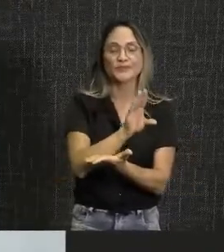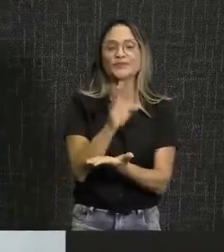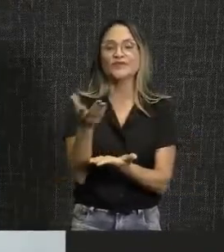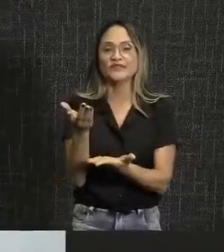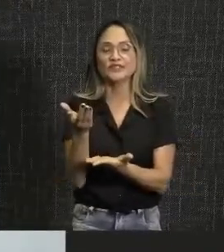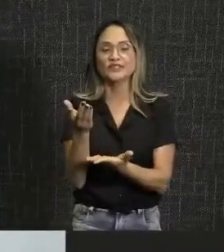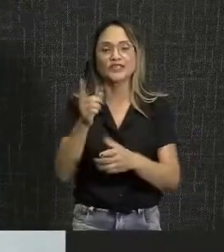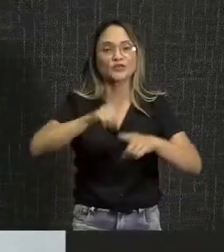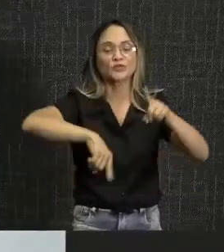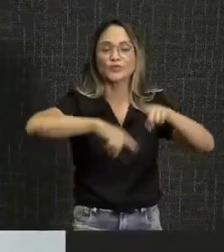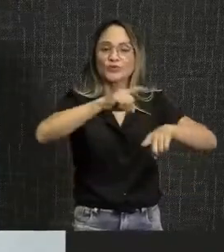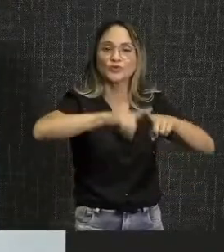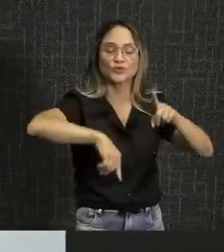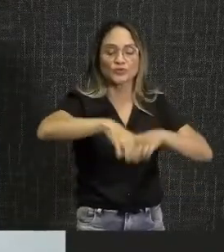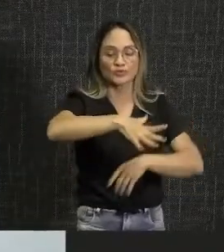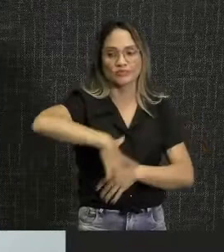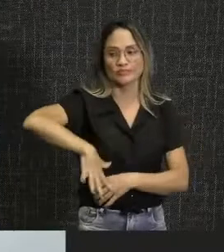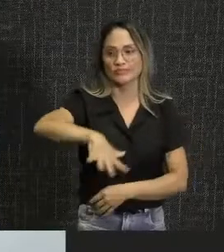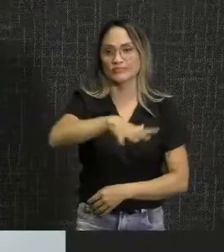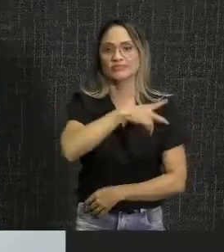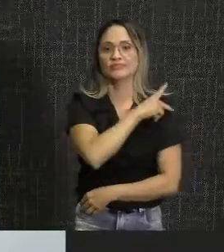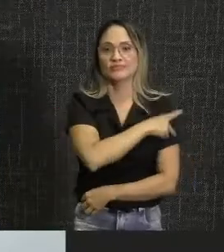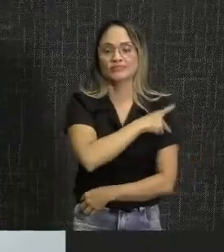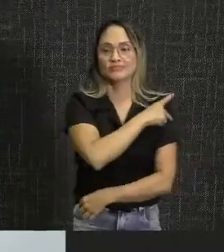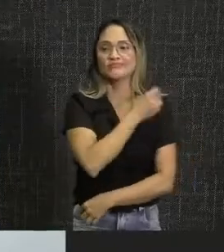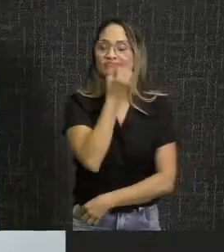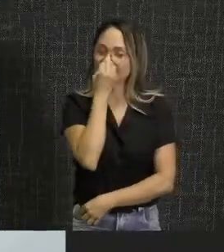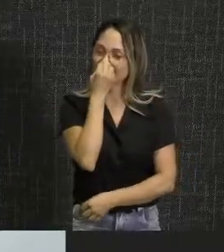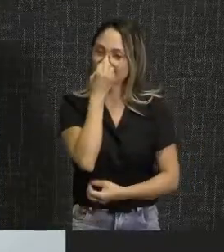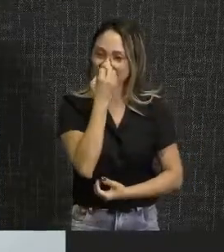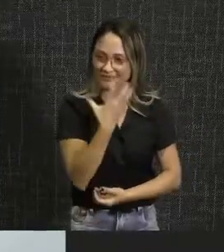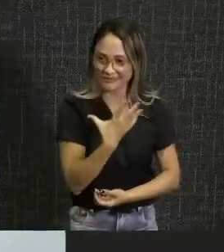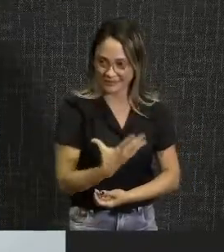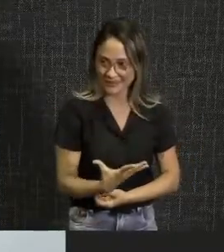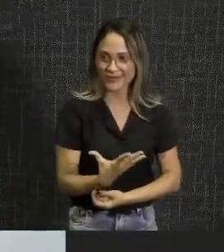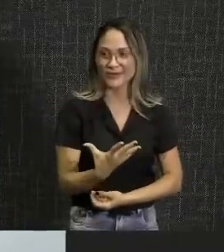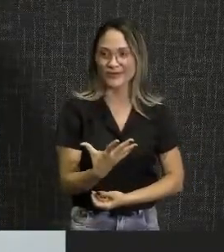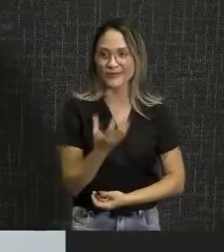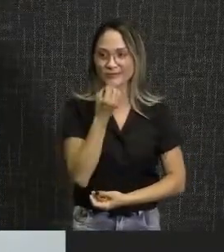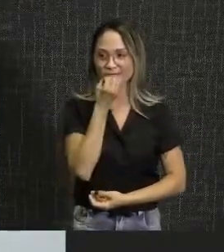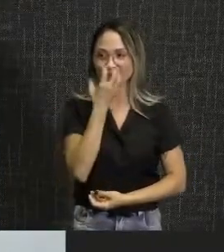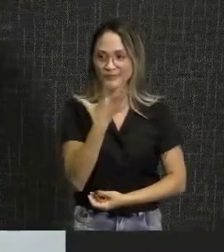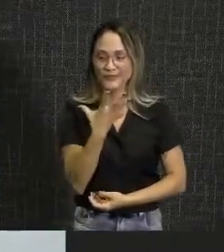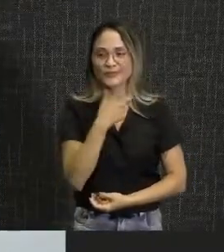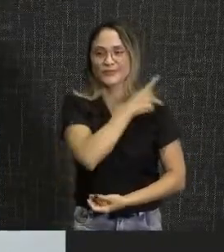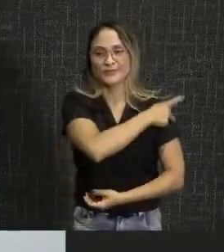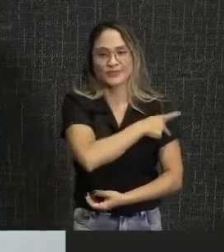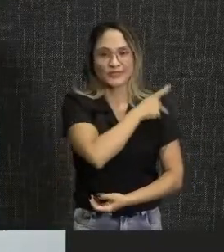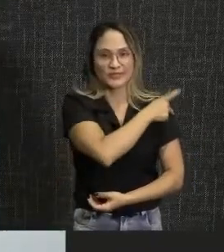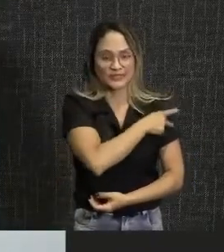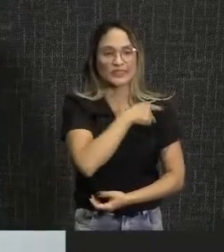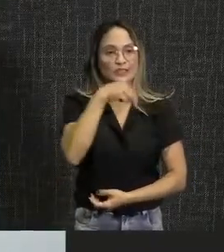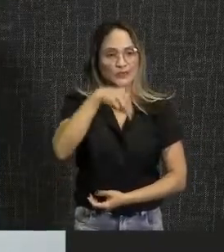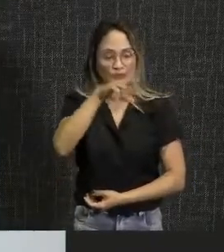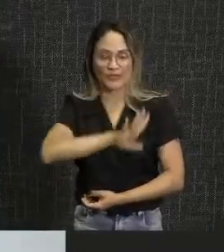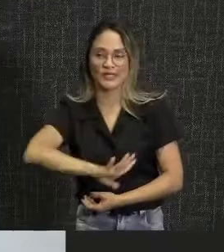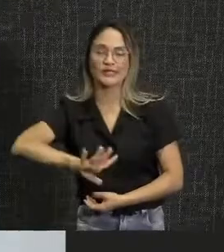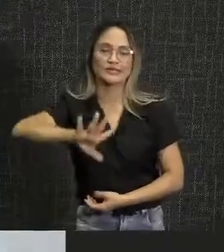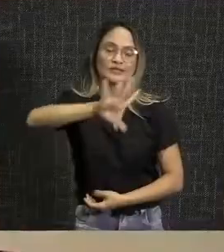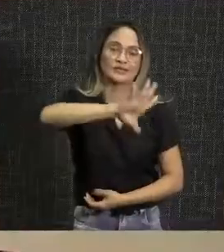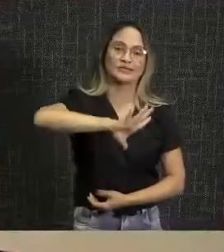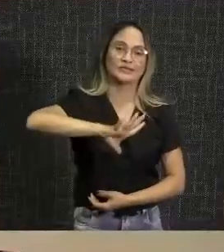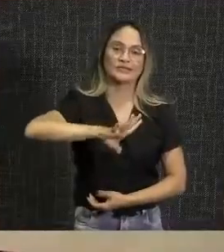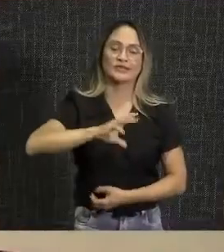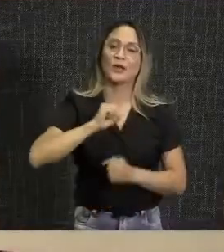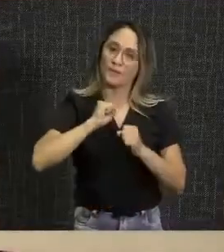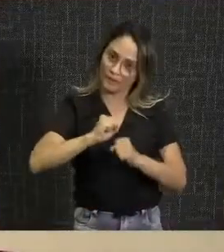nos produtores locais. Né? Então, bom, e que bom, né? Que bom que os piauienses e os nordestinos podem contar com esse